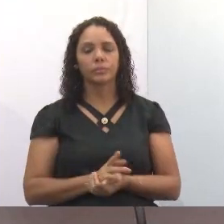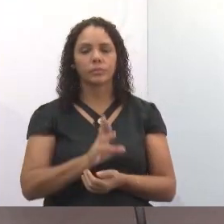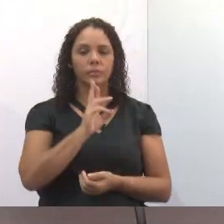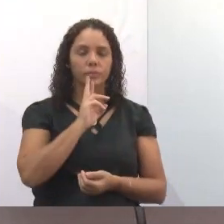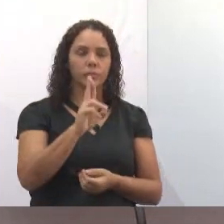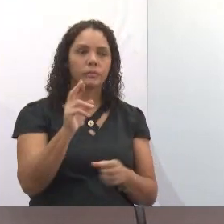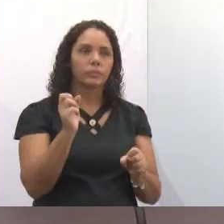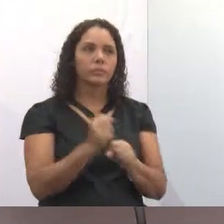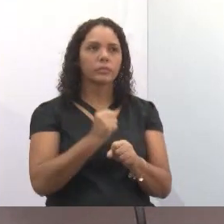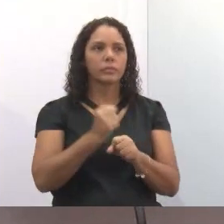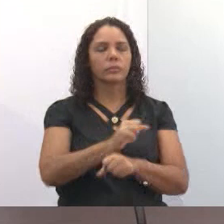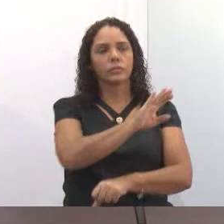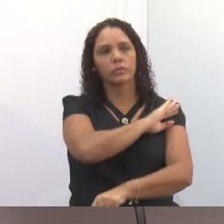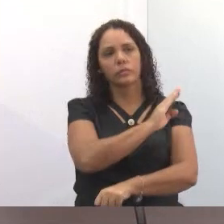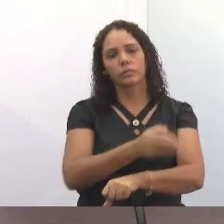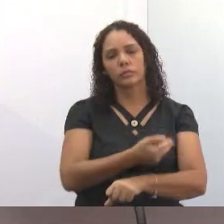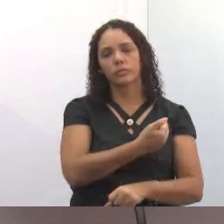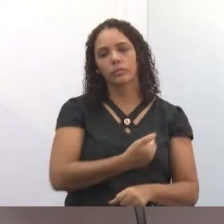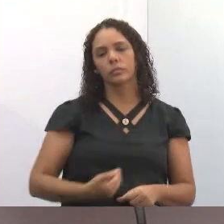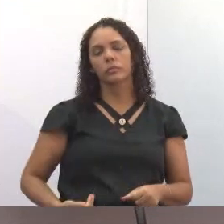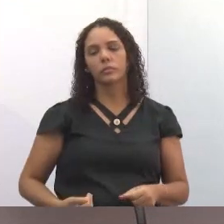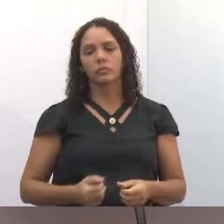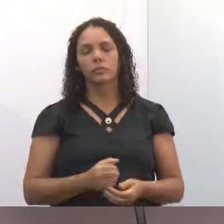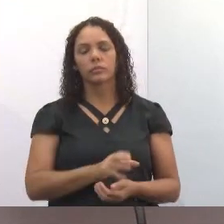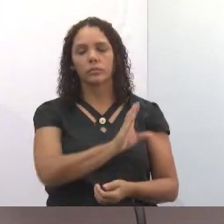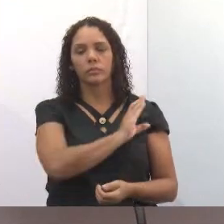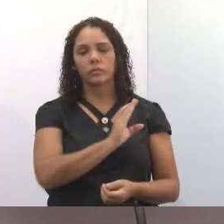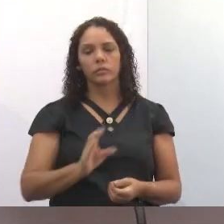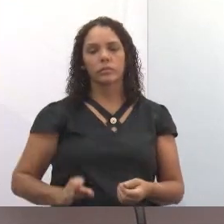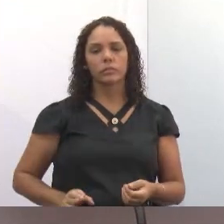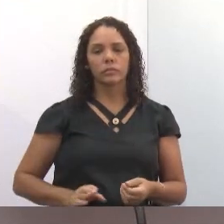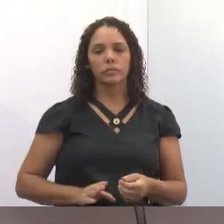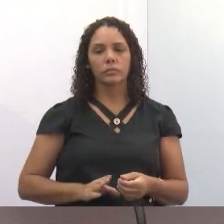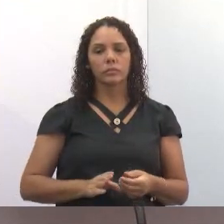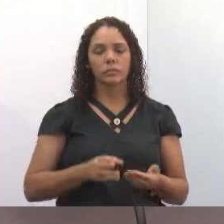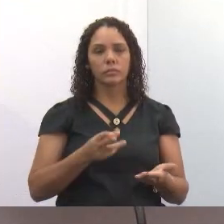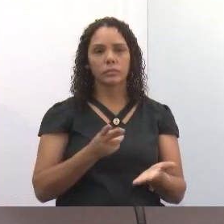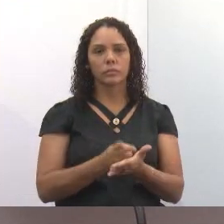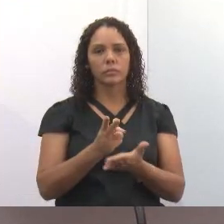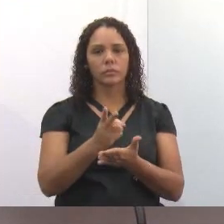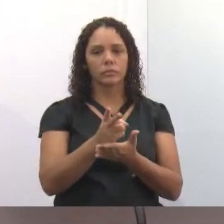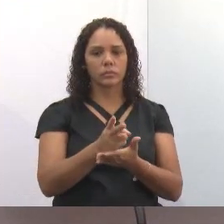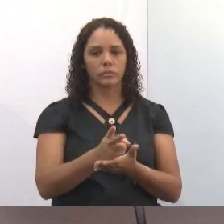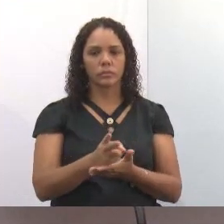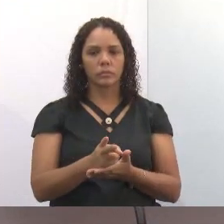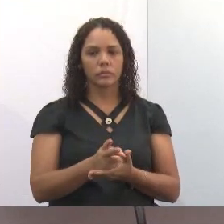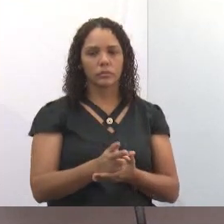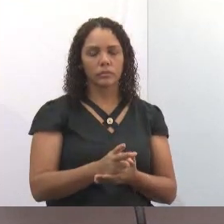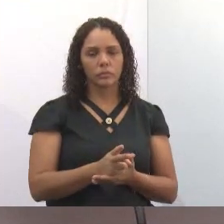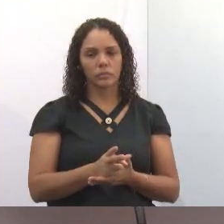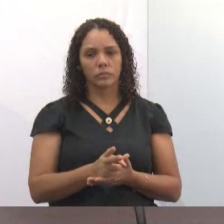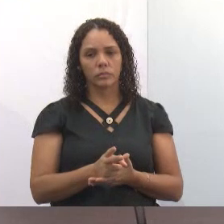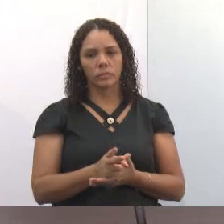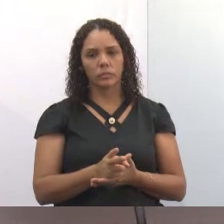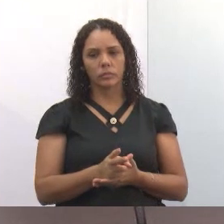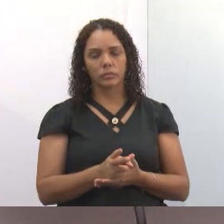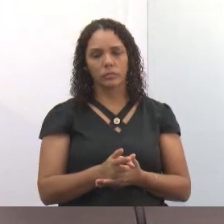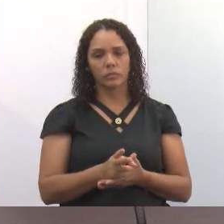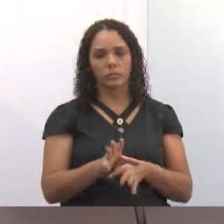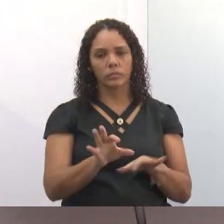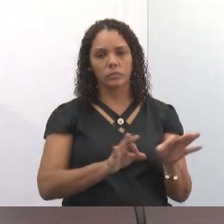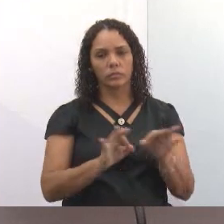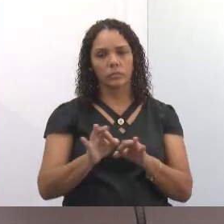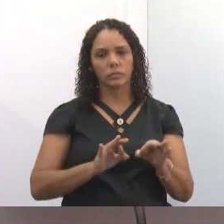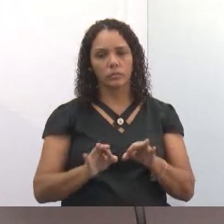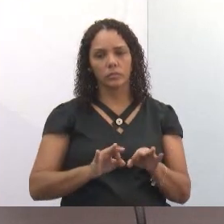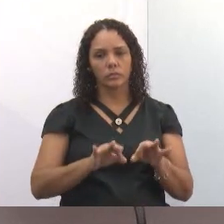Resposta. A obra do Morro do Cristo encontra-se em andamento, atualmente em fase de execução das fundações profundas da arquibancada,